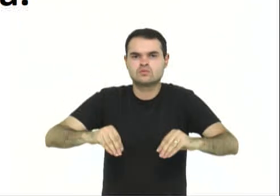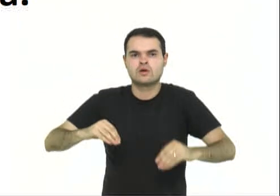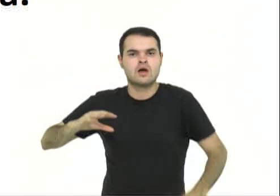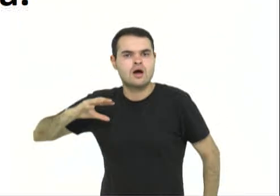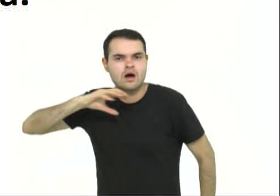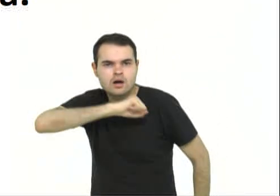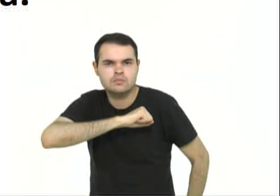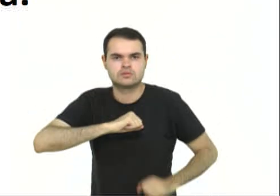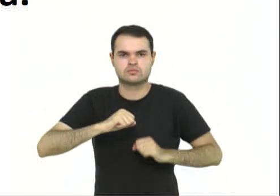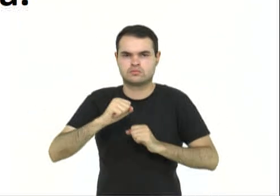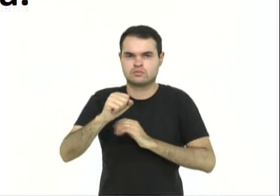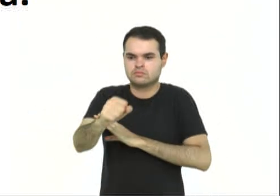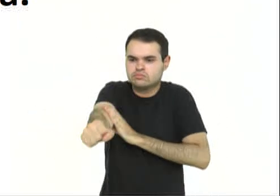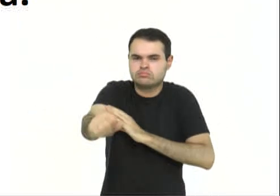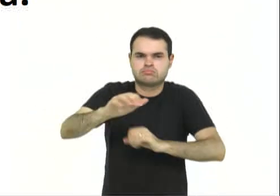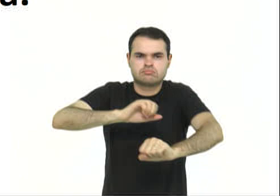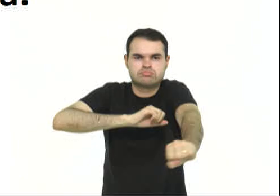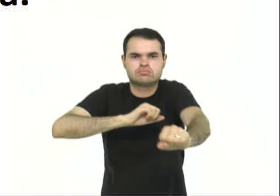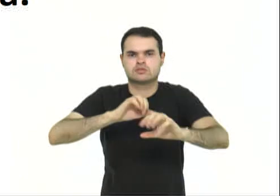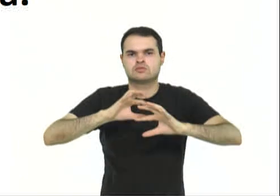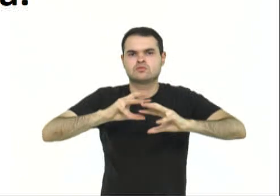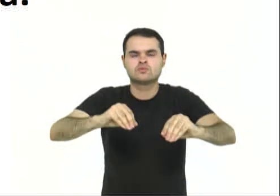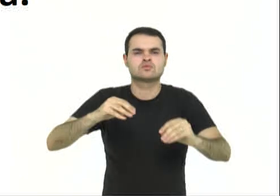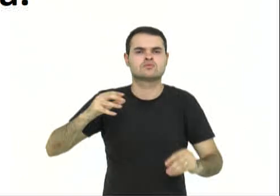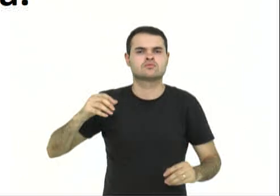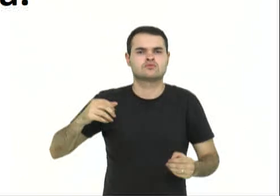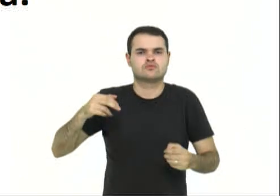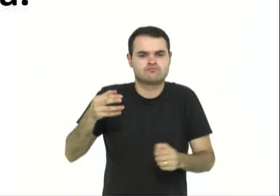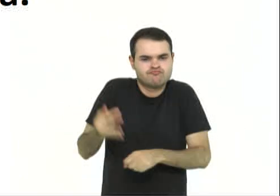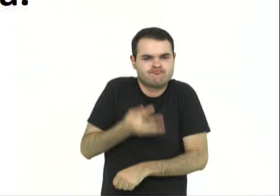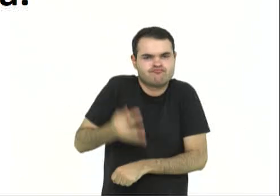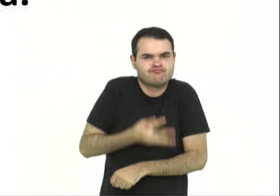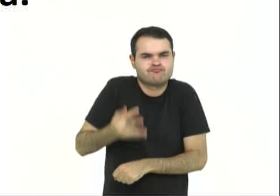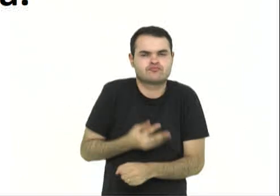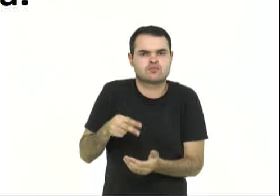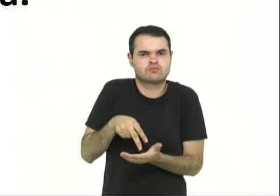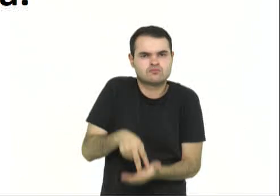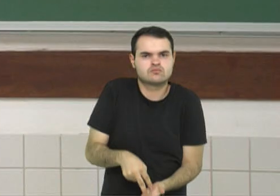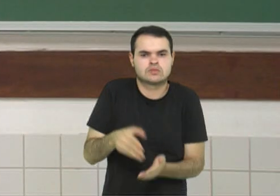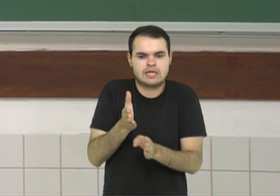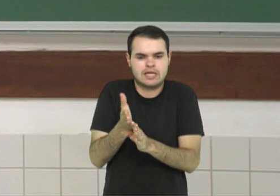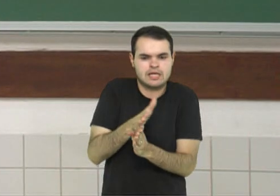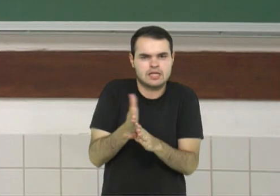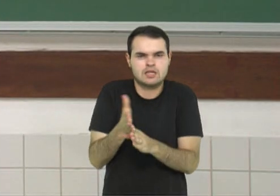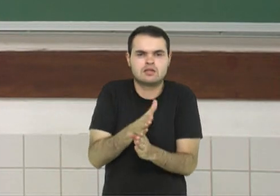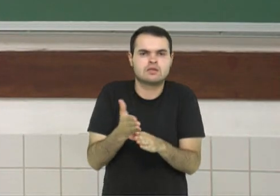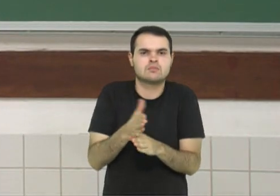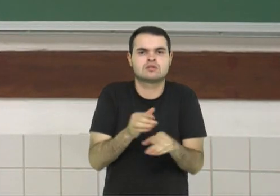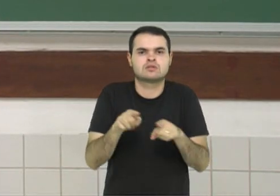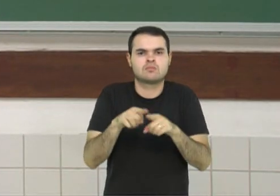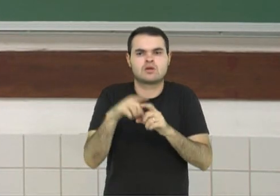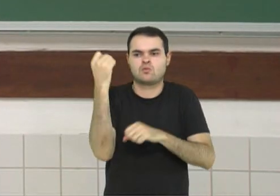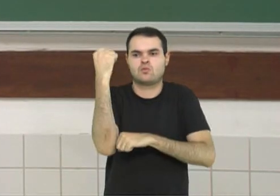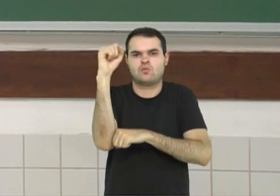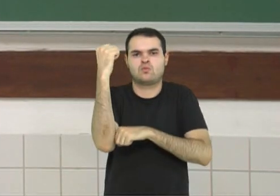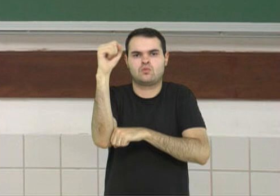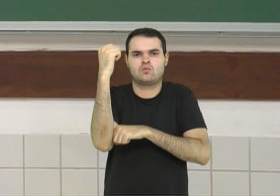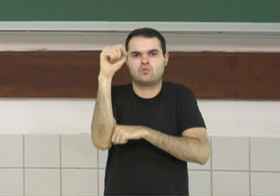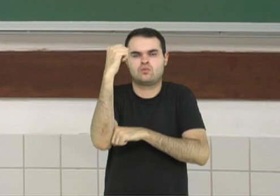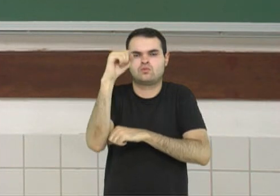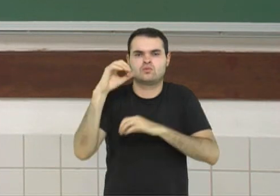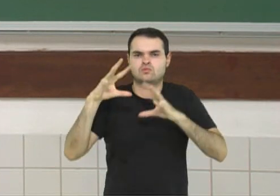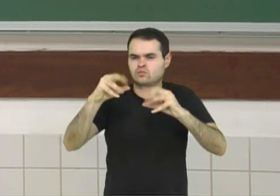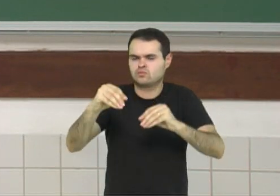agilidade, flexibilidade, resistência, velocidade, equilíbrio e coordenação motora. Quando nós praticamos